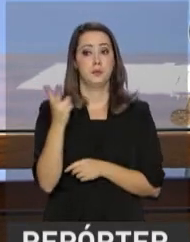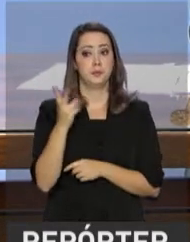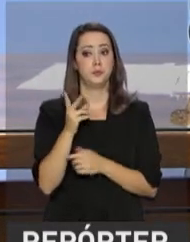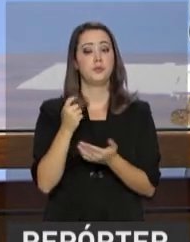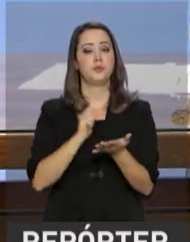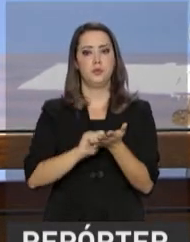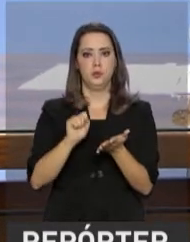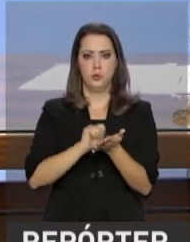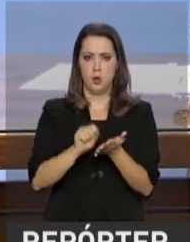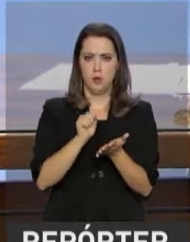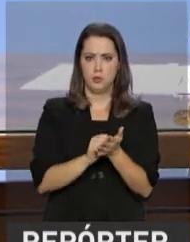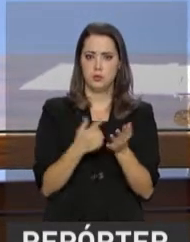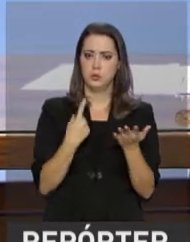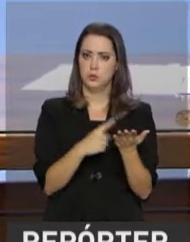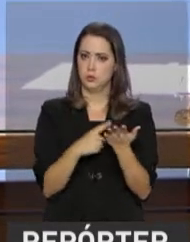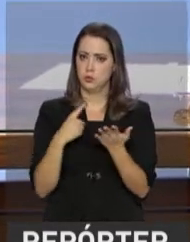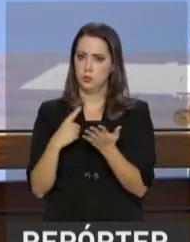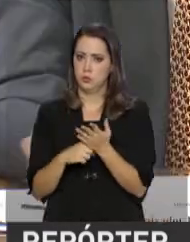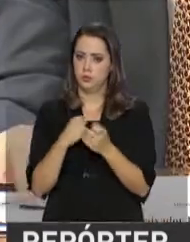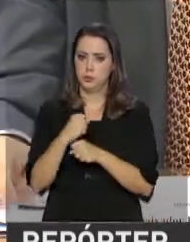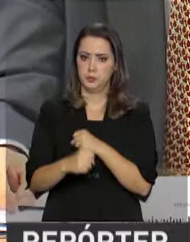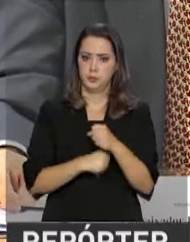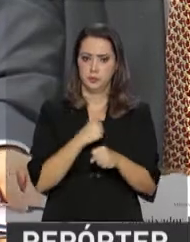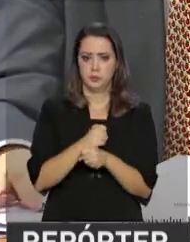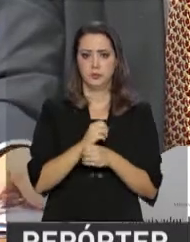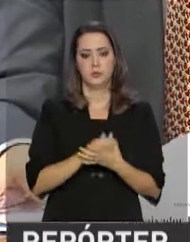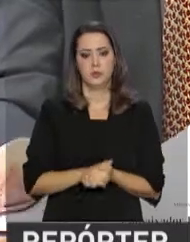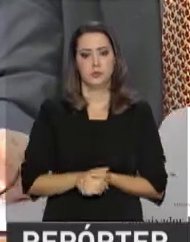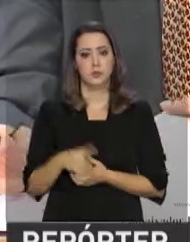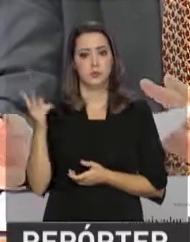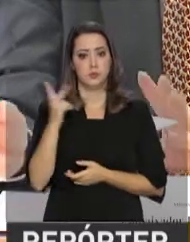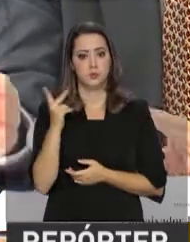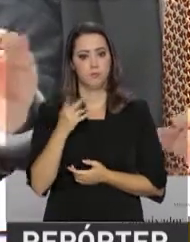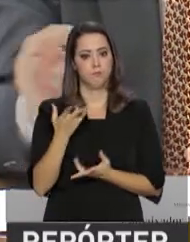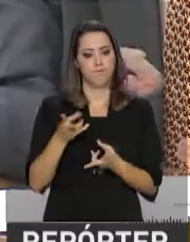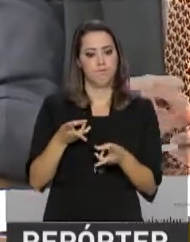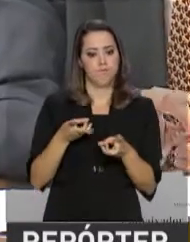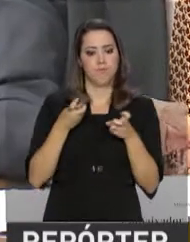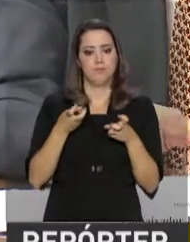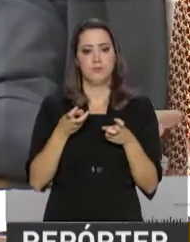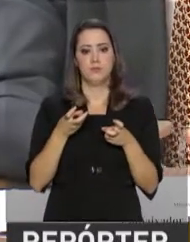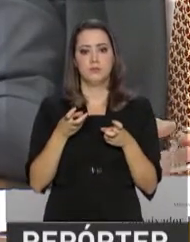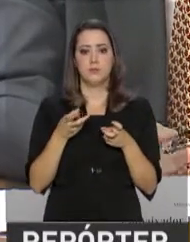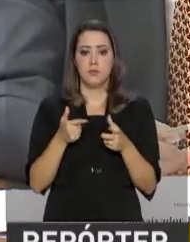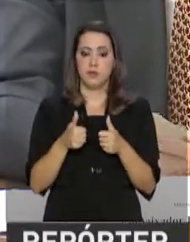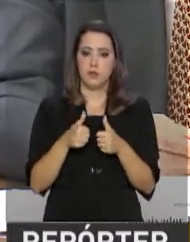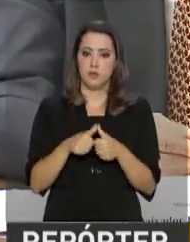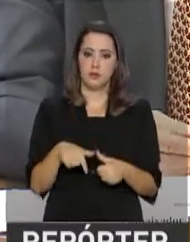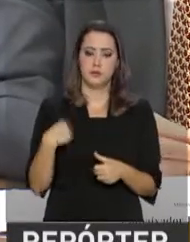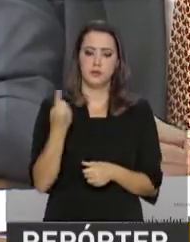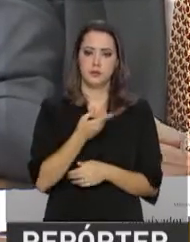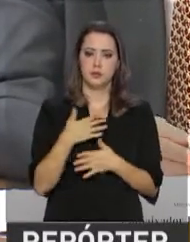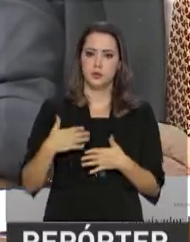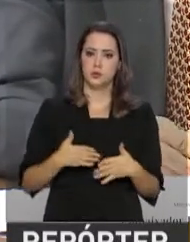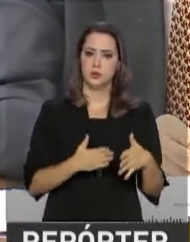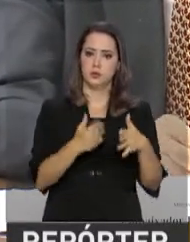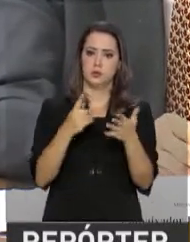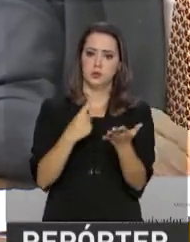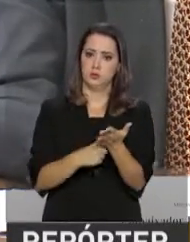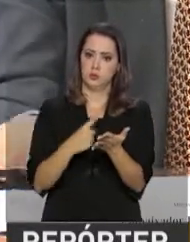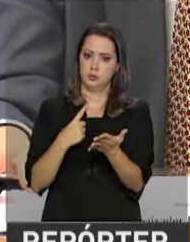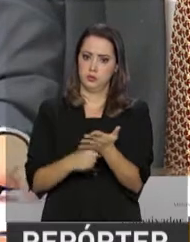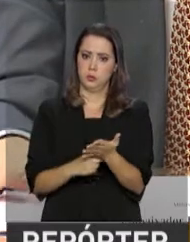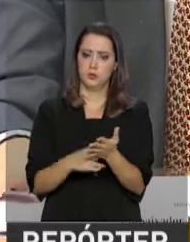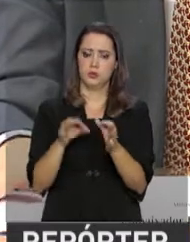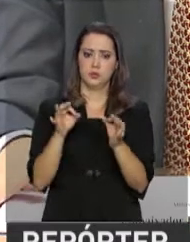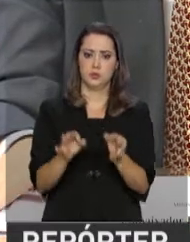blocos assinem um tratado comercial no ano que vem. Os dois lados identificaram que estamos rumando para